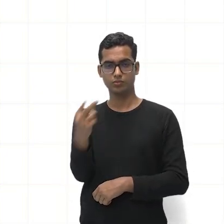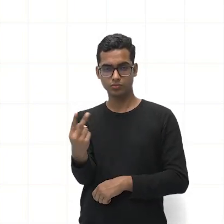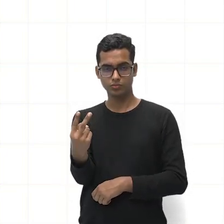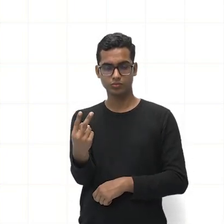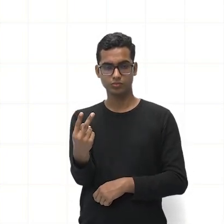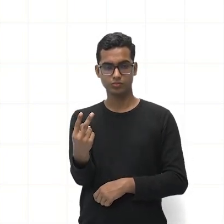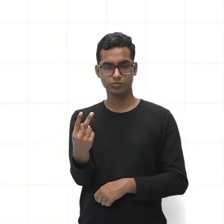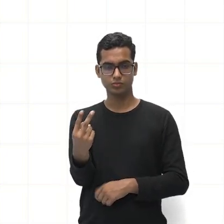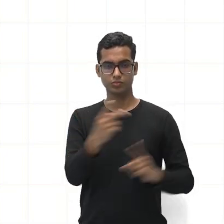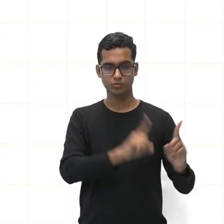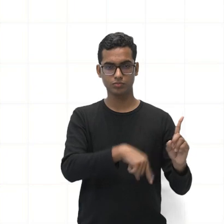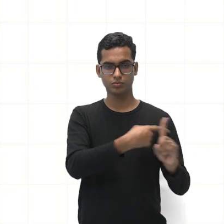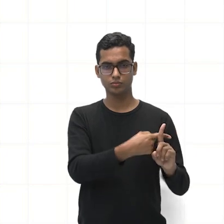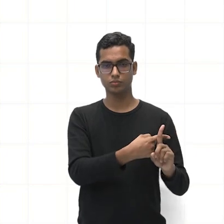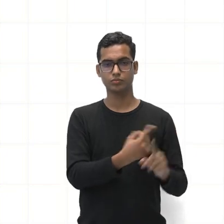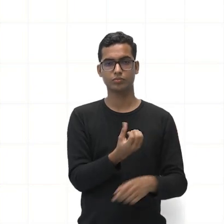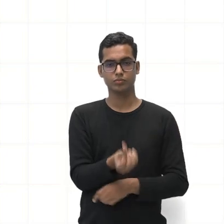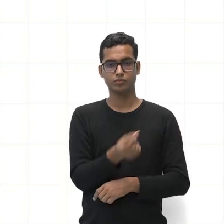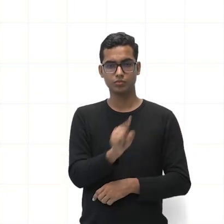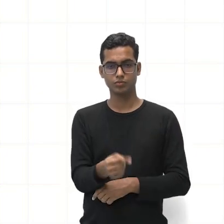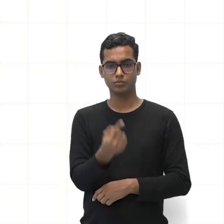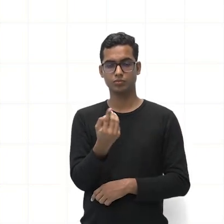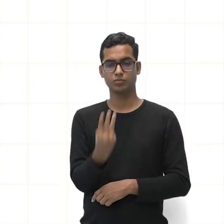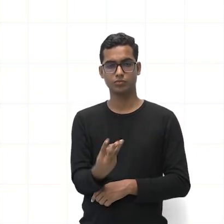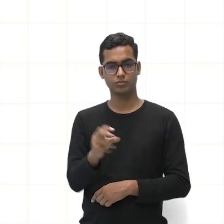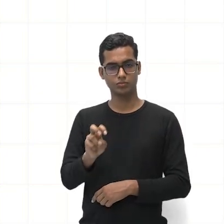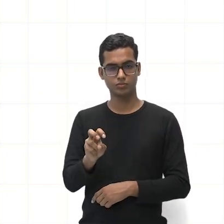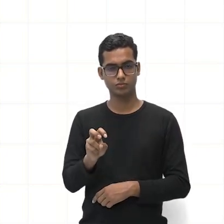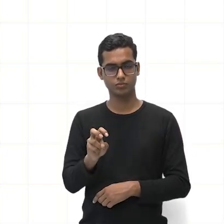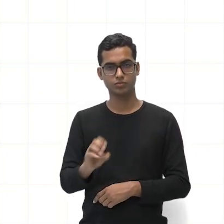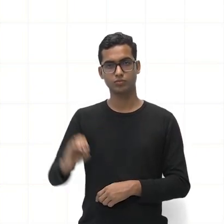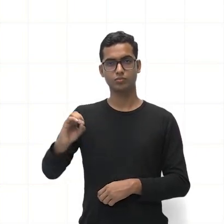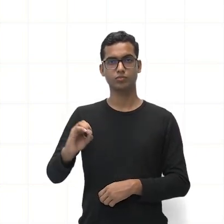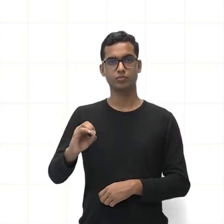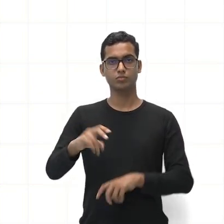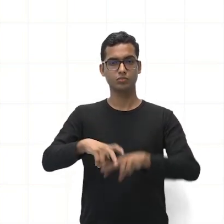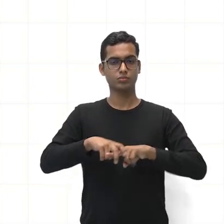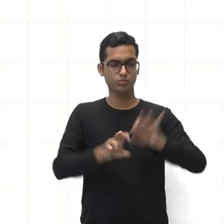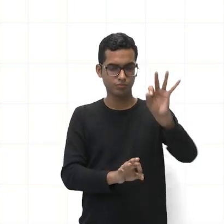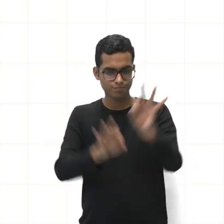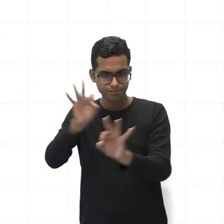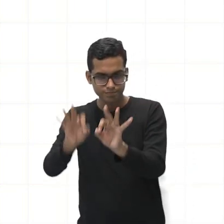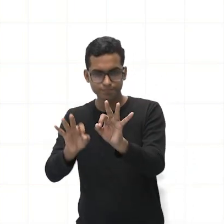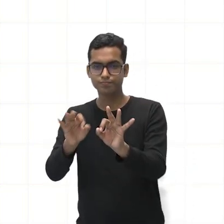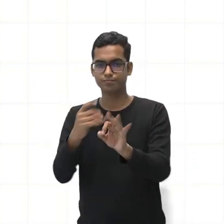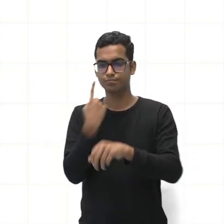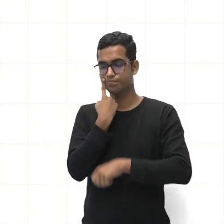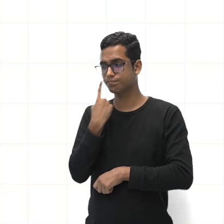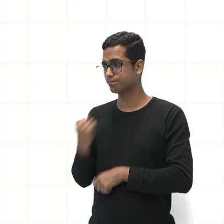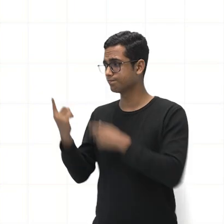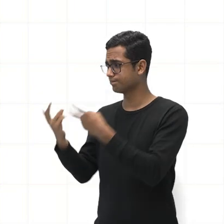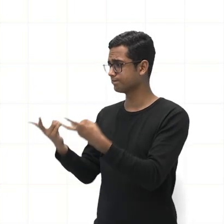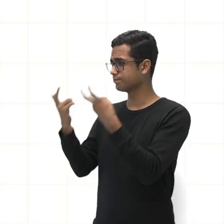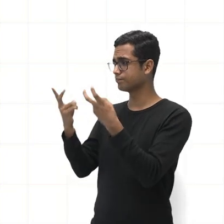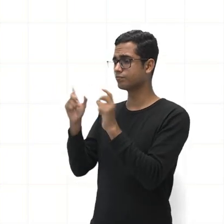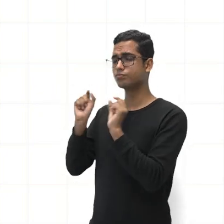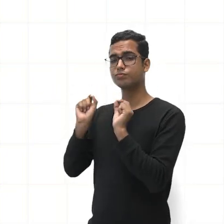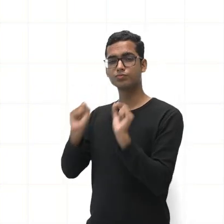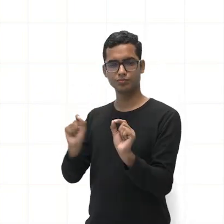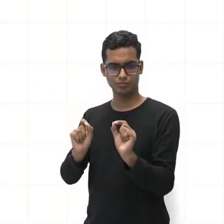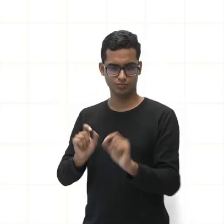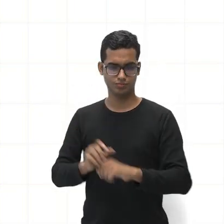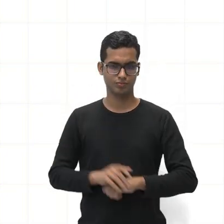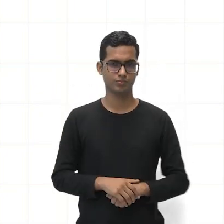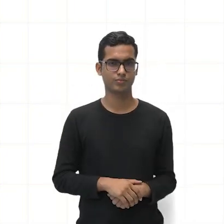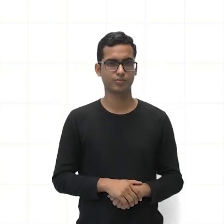Adicionado a 6,35. Observe que também por critério de organização, certo?